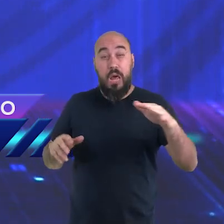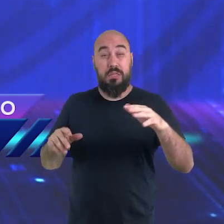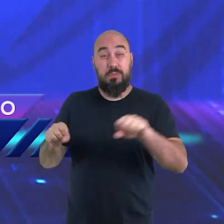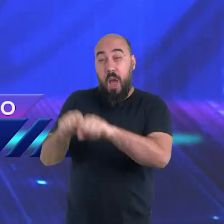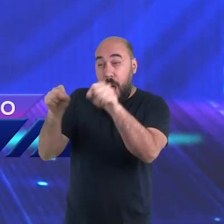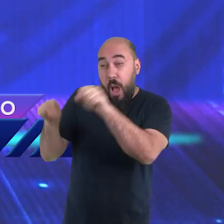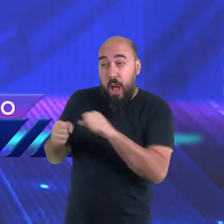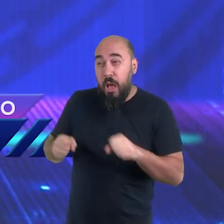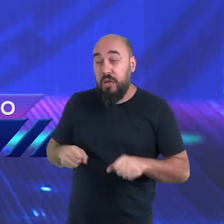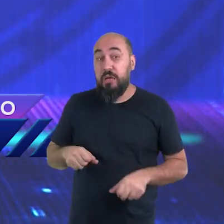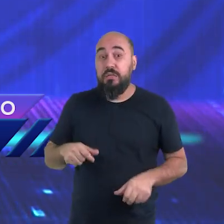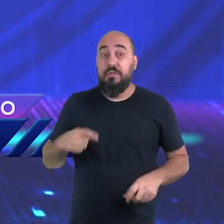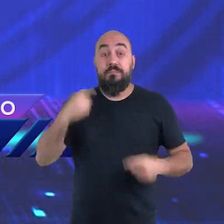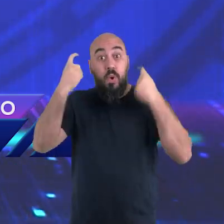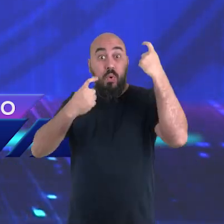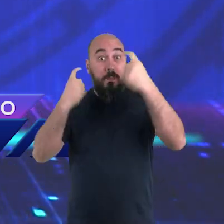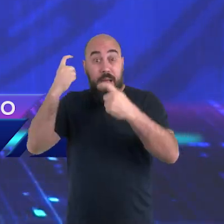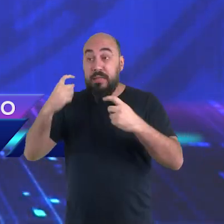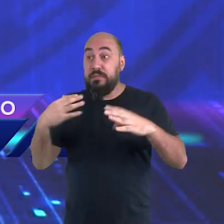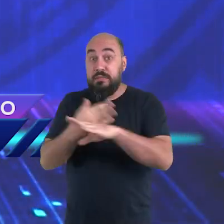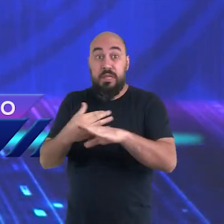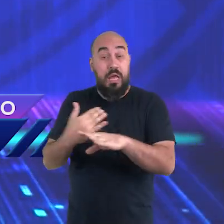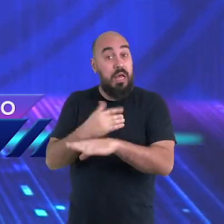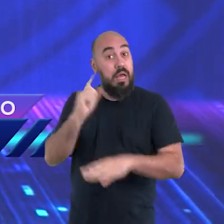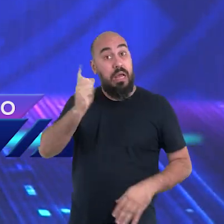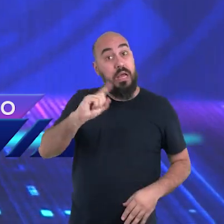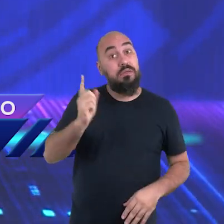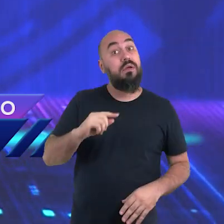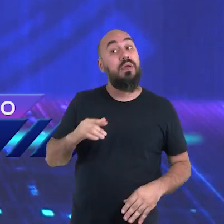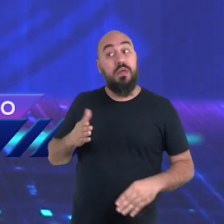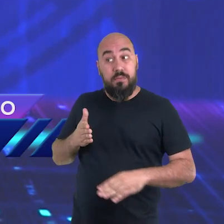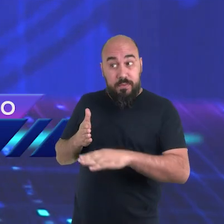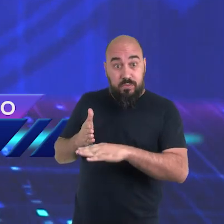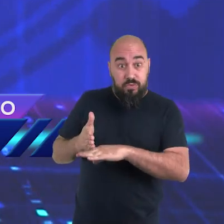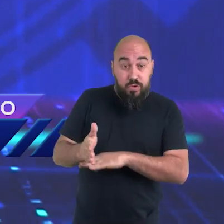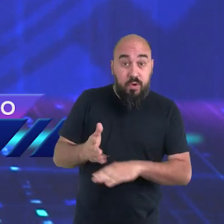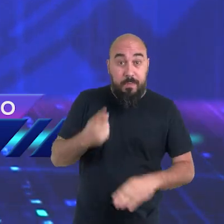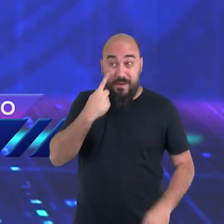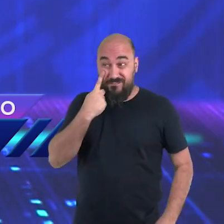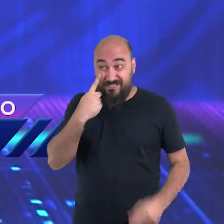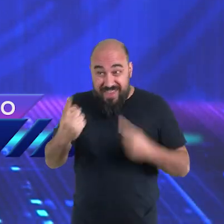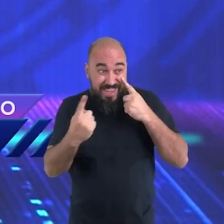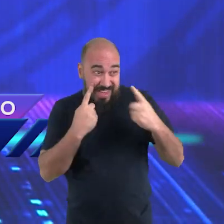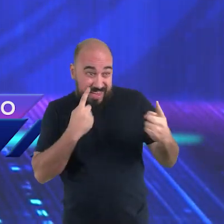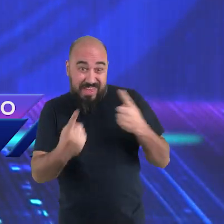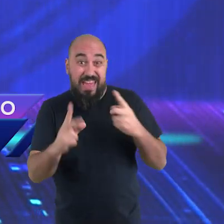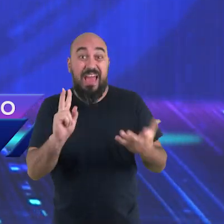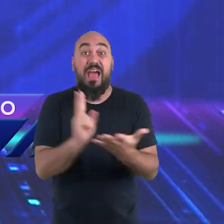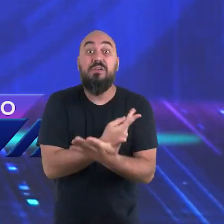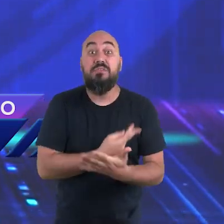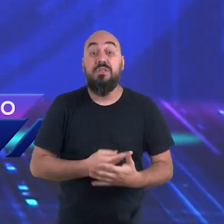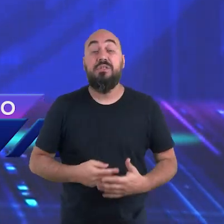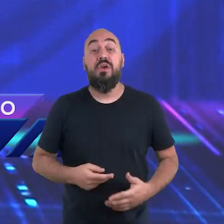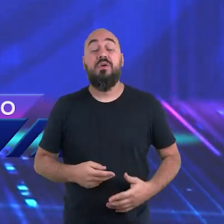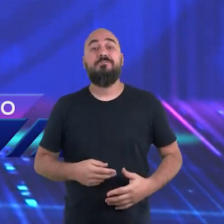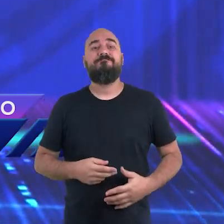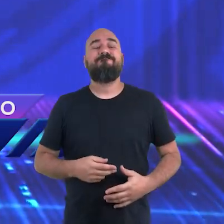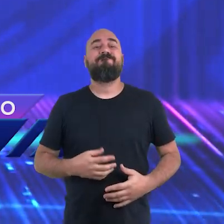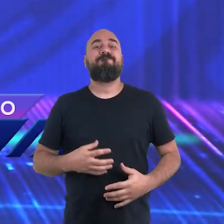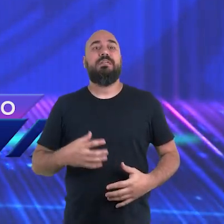porque ele era de Hiroshima, mas quando ele entrou na cidade para ver o que tinha acontecido, ele